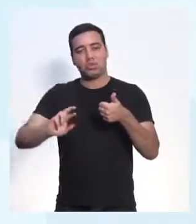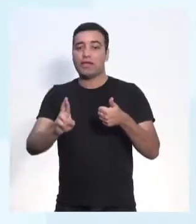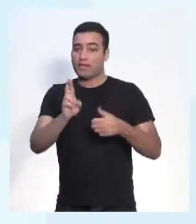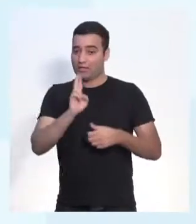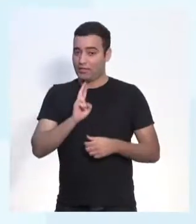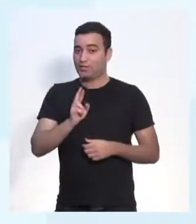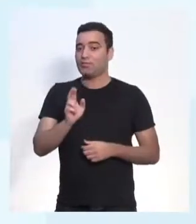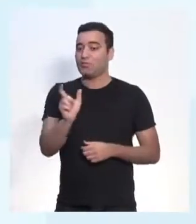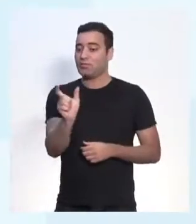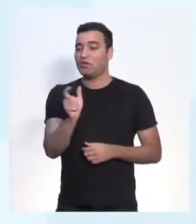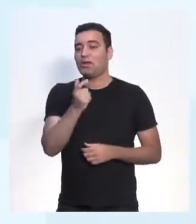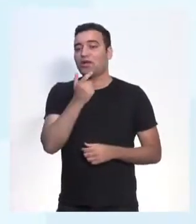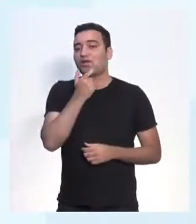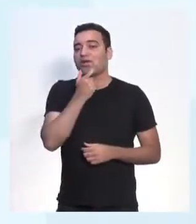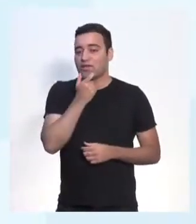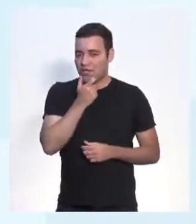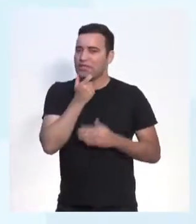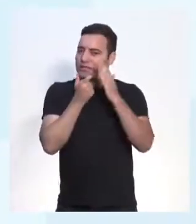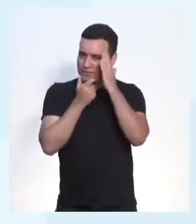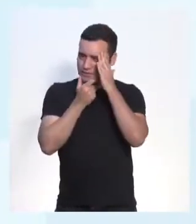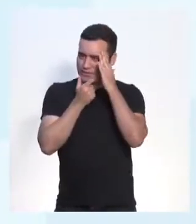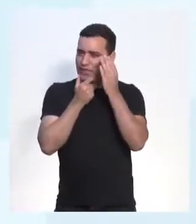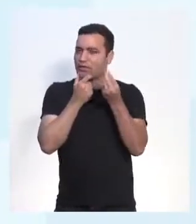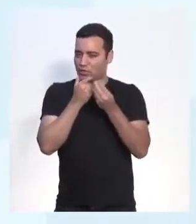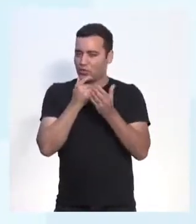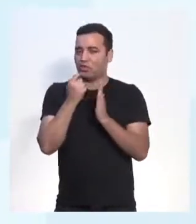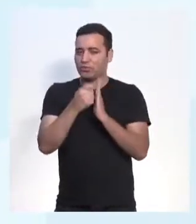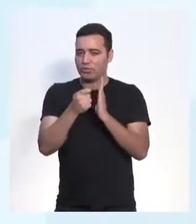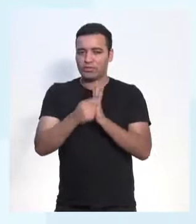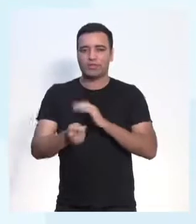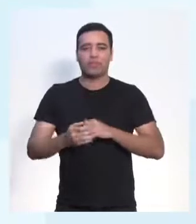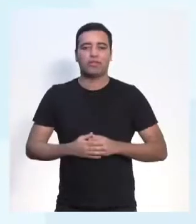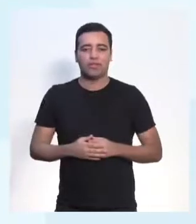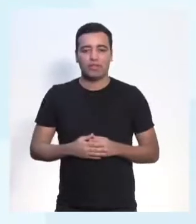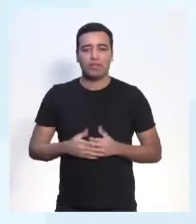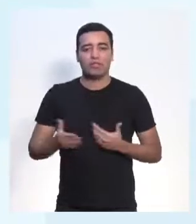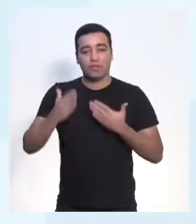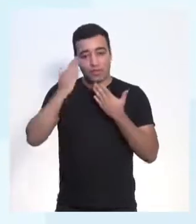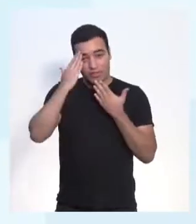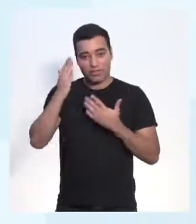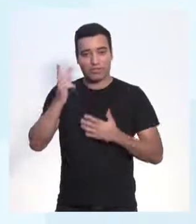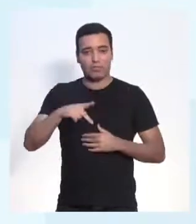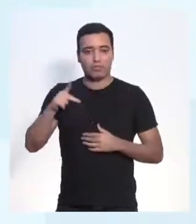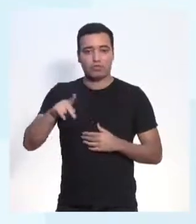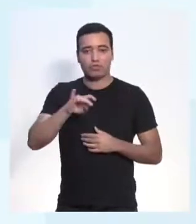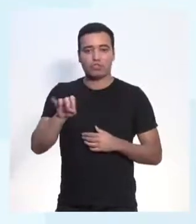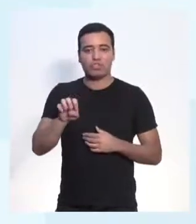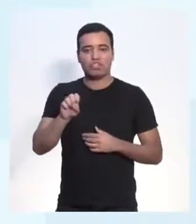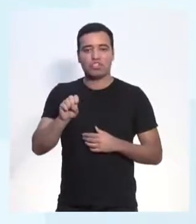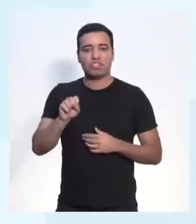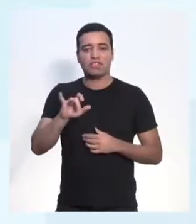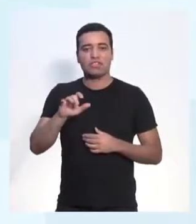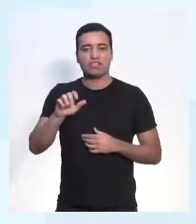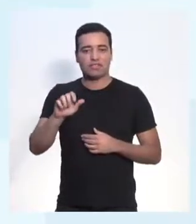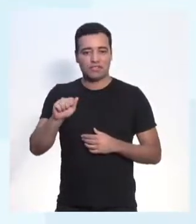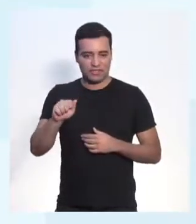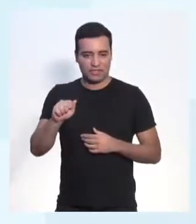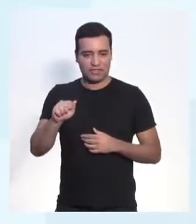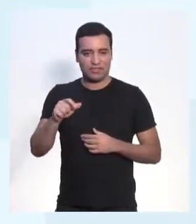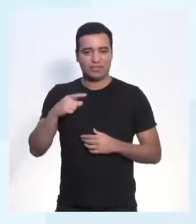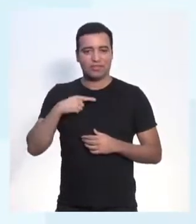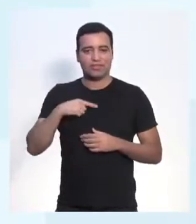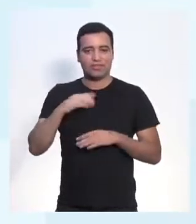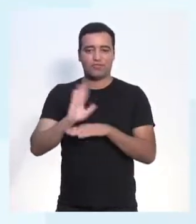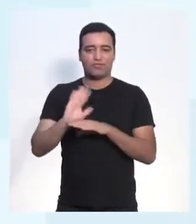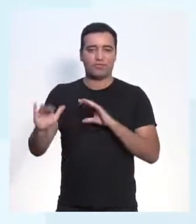inglês, você já sabe como escreve, certo? Enquanto vocês escrevem, eu agradecer a professora Jéssica Natália, que mandou aí os vídeos dos alunos dela,